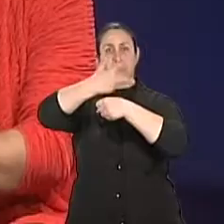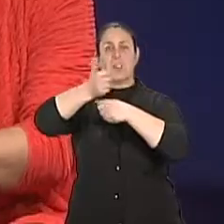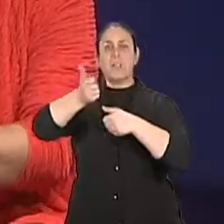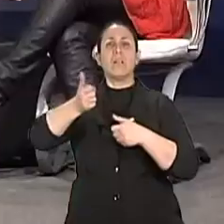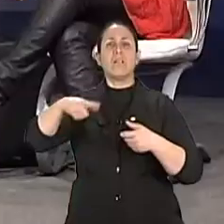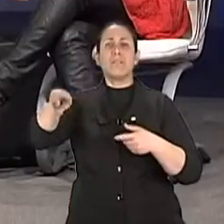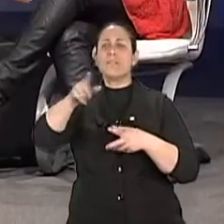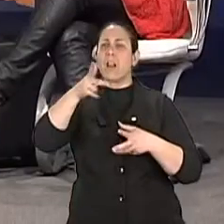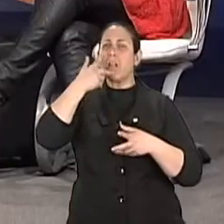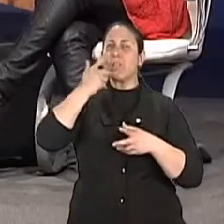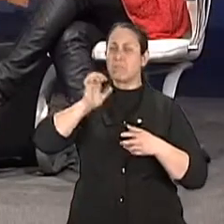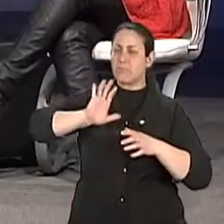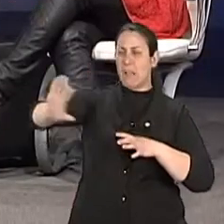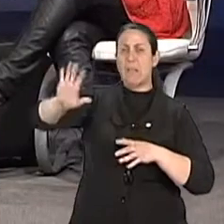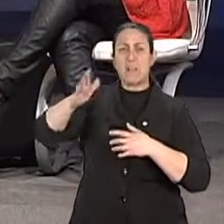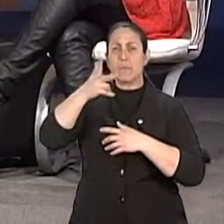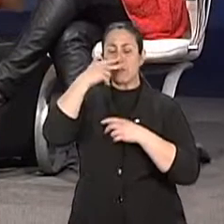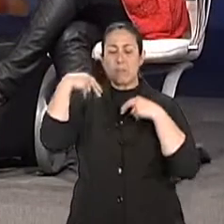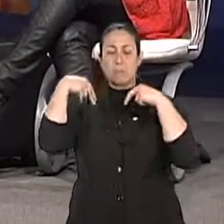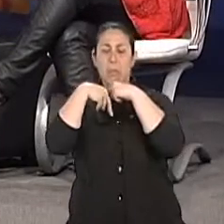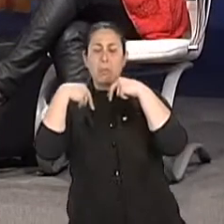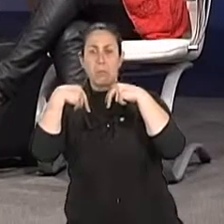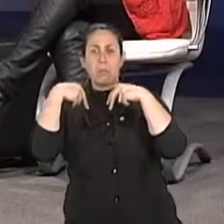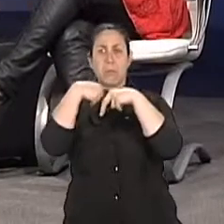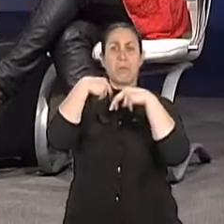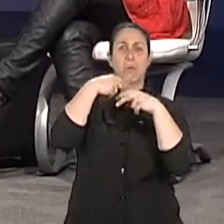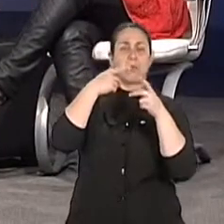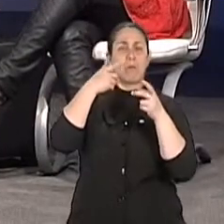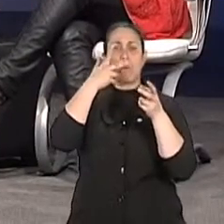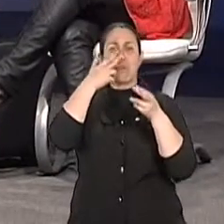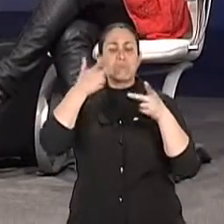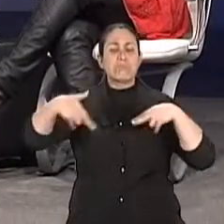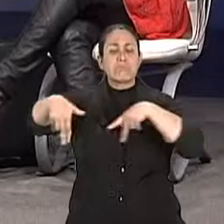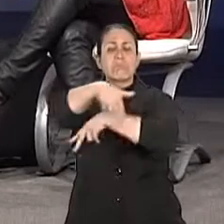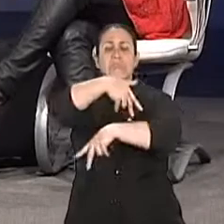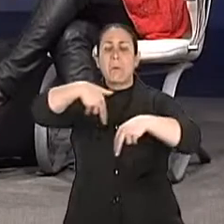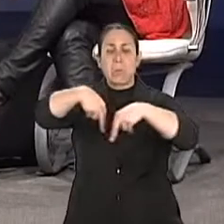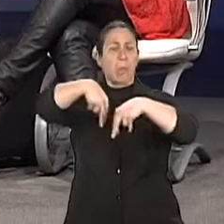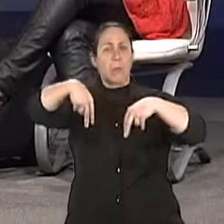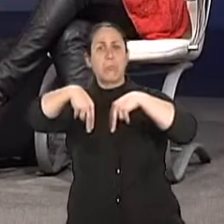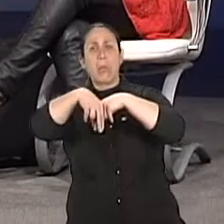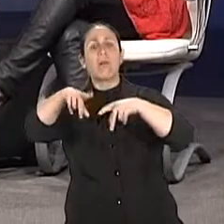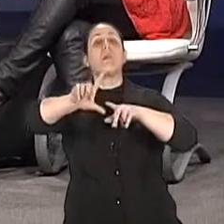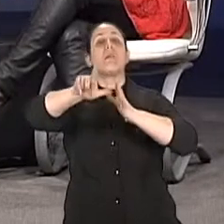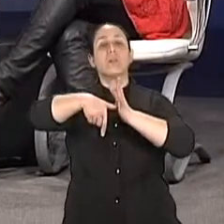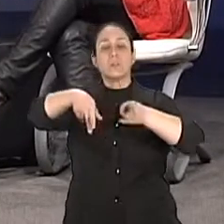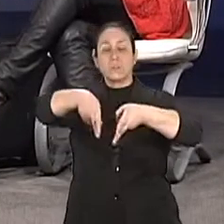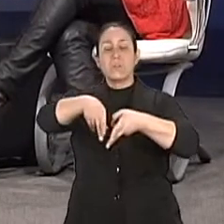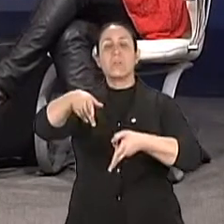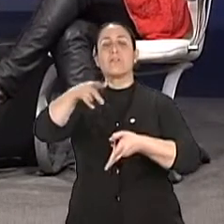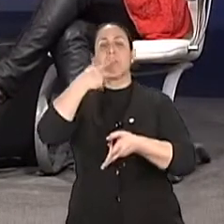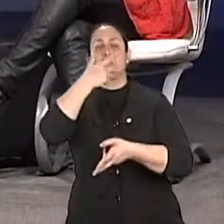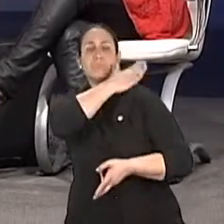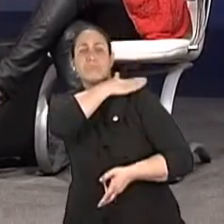outro. Eles se batiam, né? Faziam esse movimento, todos os membros, e viravam de costa, um batia nas costas,